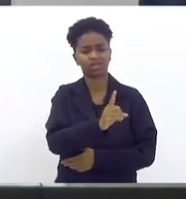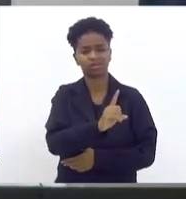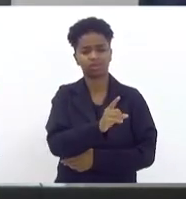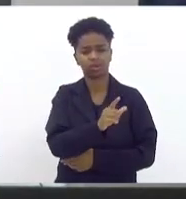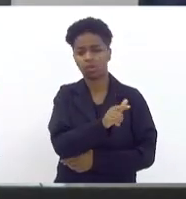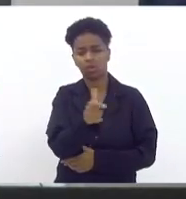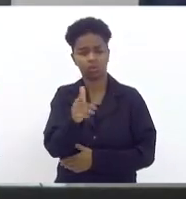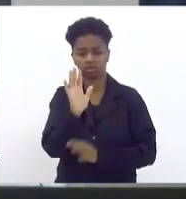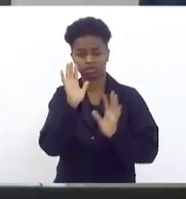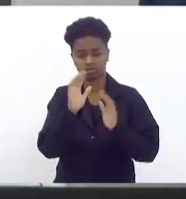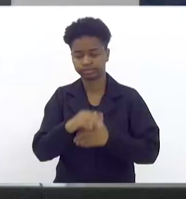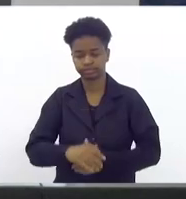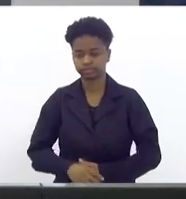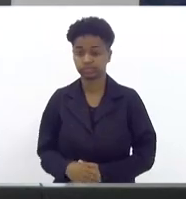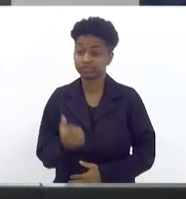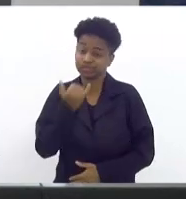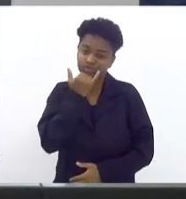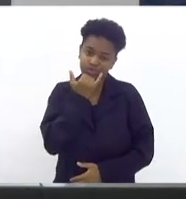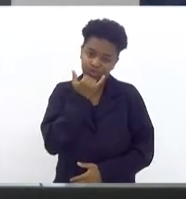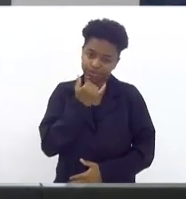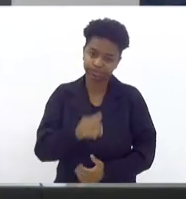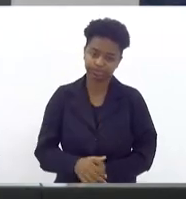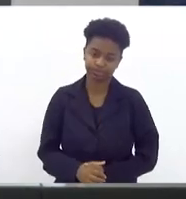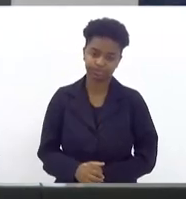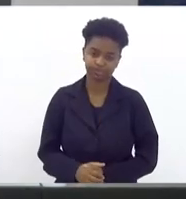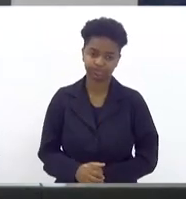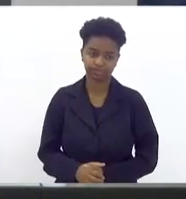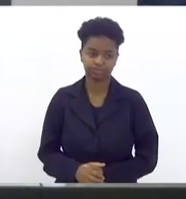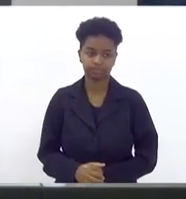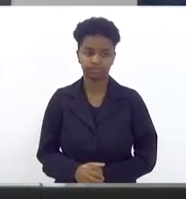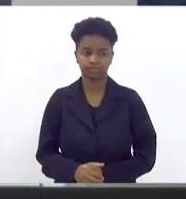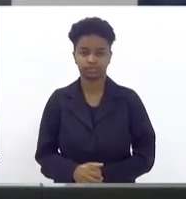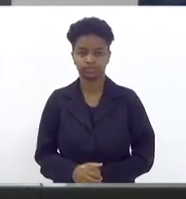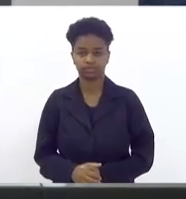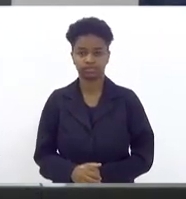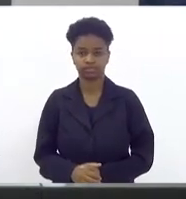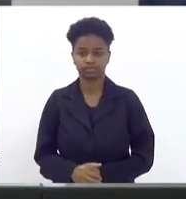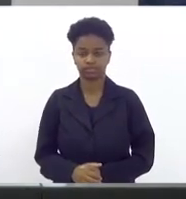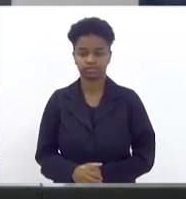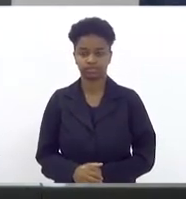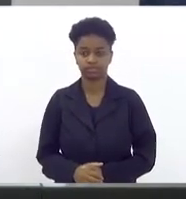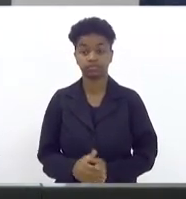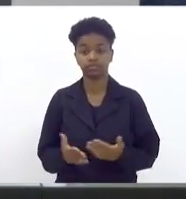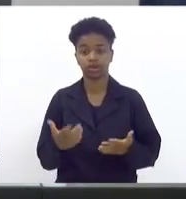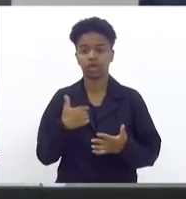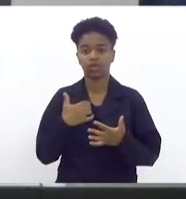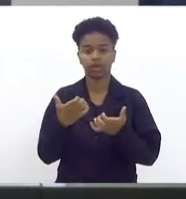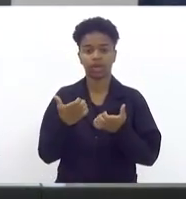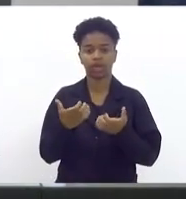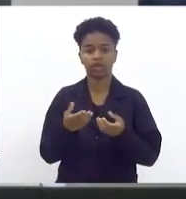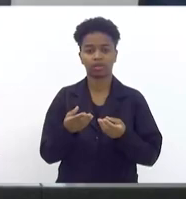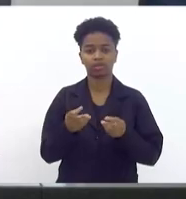Isso é para o Executivo. Desculpa, deputado Paulo. O doutor Serginho me parece profícua. Eu queria encaminhar.